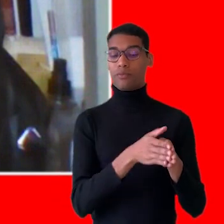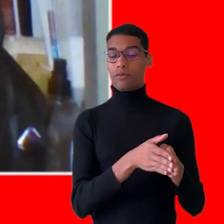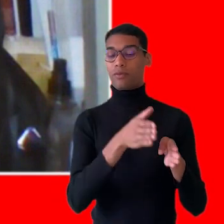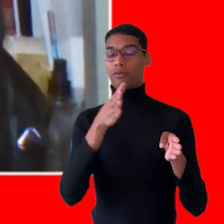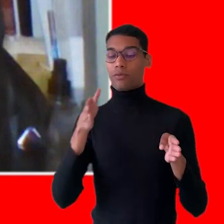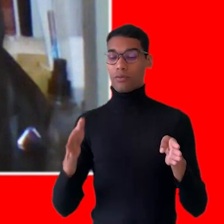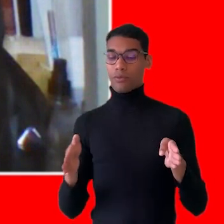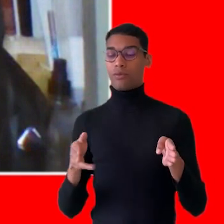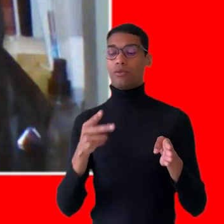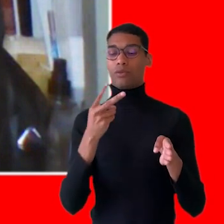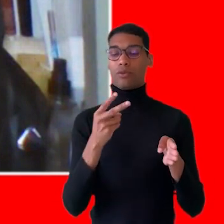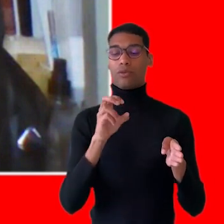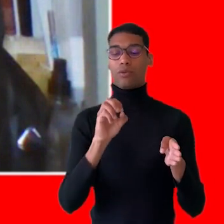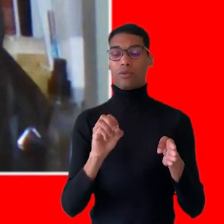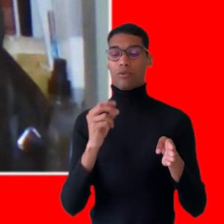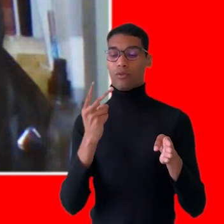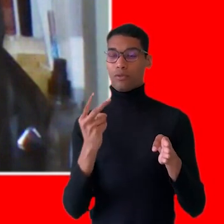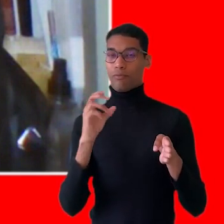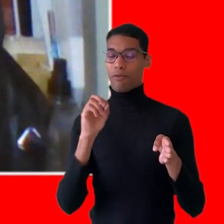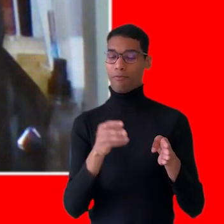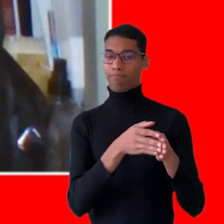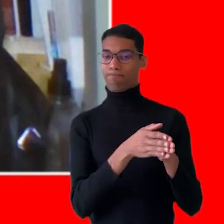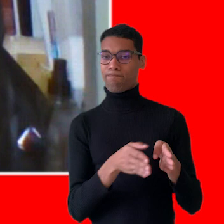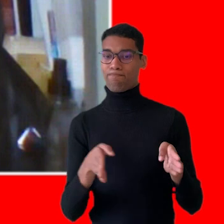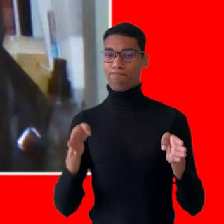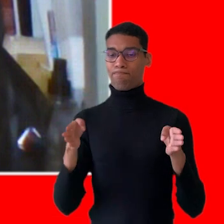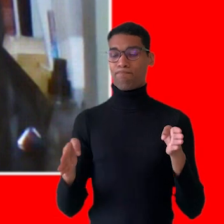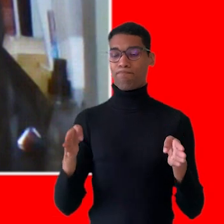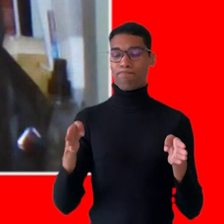1888 e 2020.